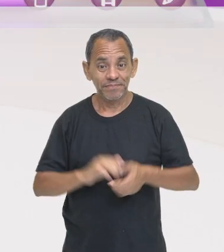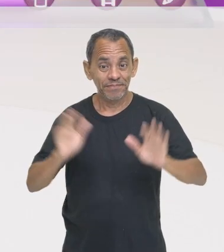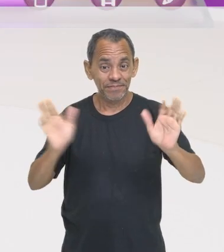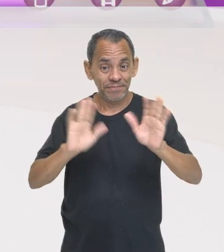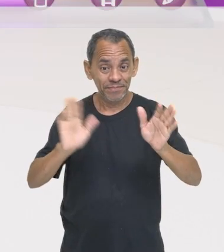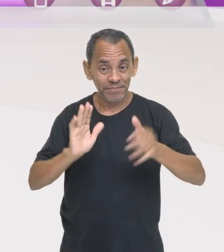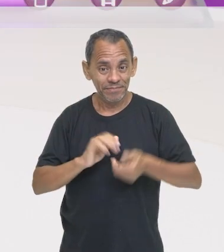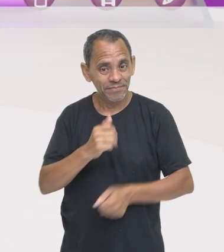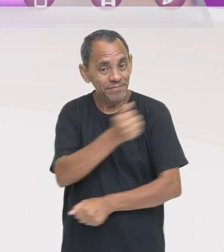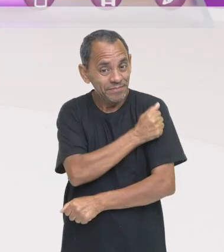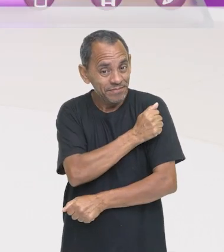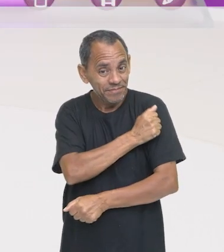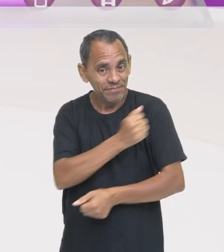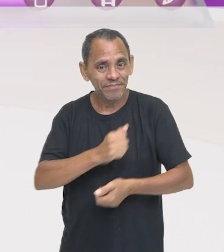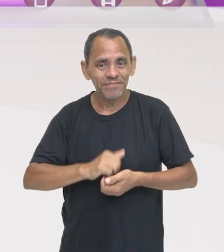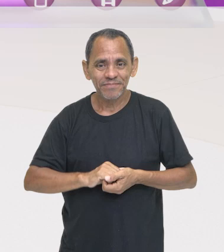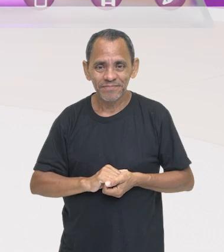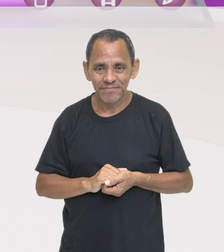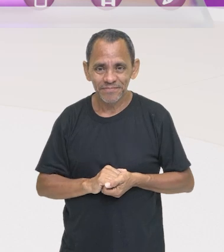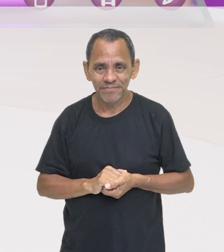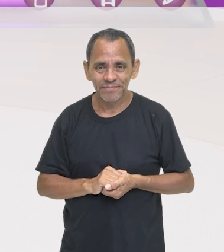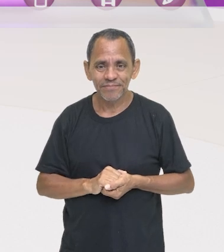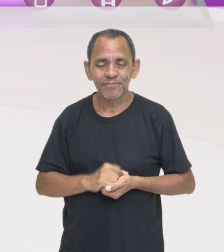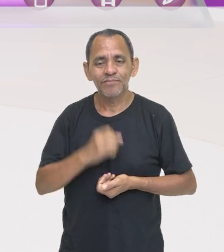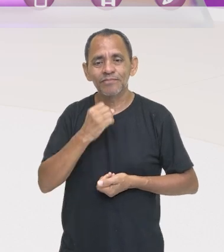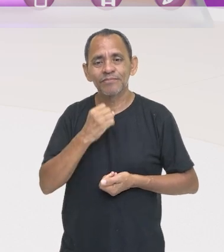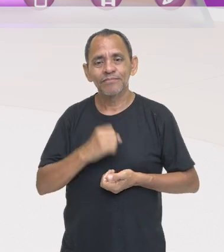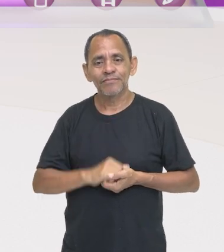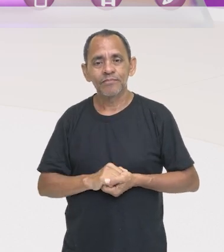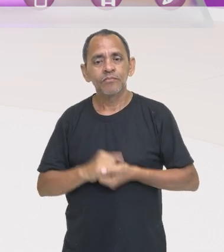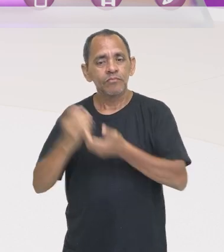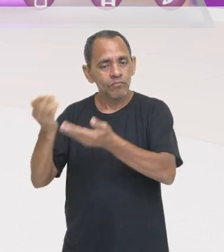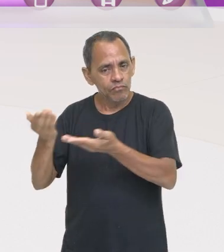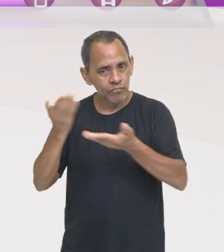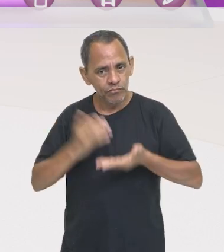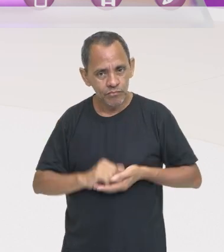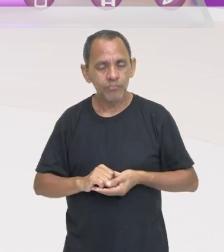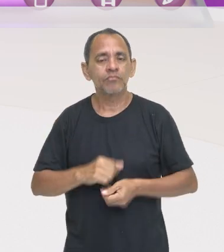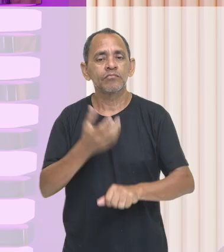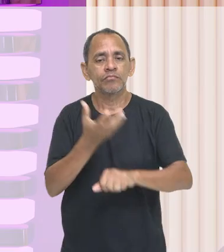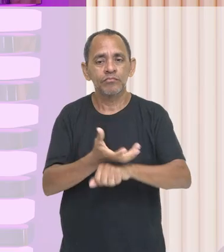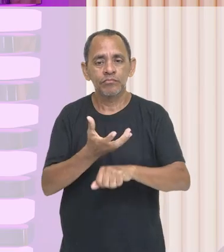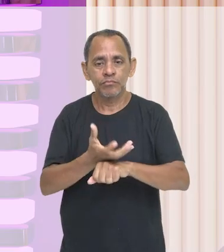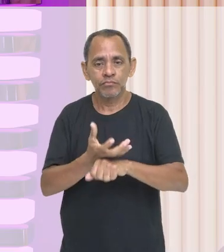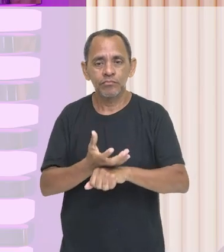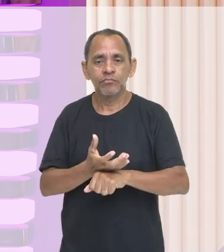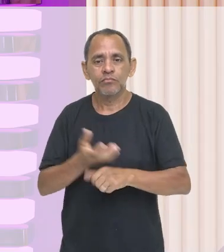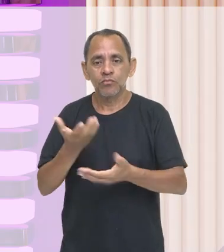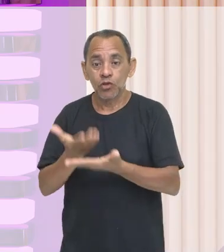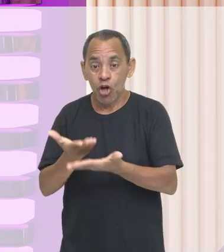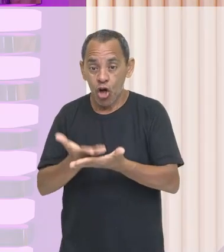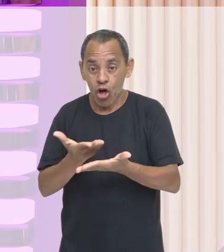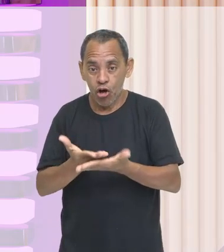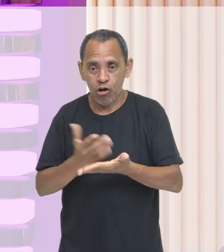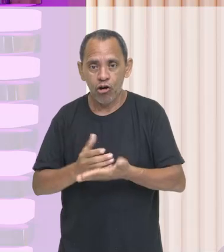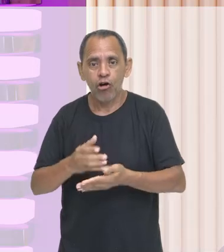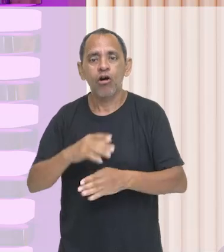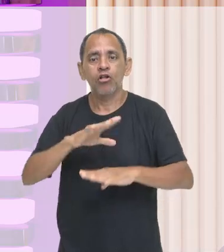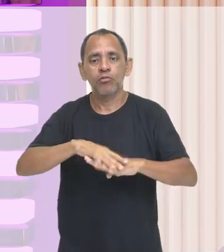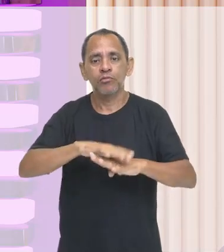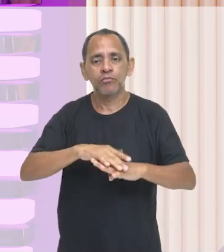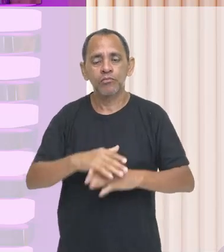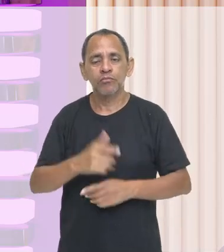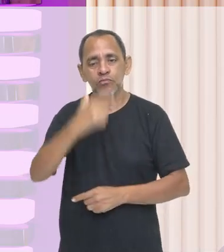Olá, meus queridos alunos e alunas. Quero aqui convidá-los para mais uma aula de matemática. Aqui comigo, professor